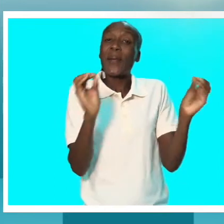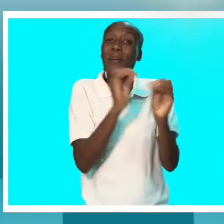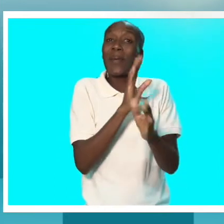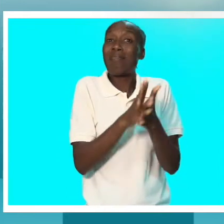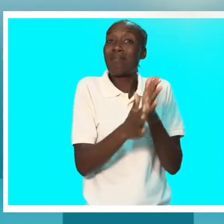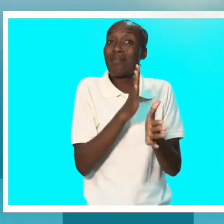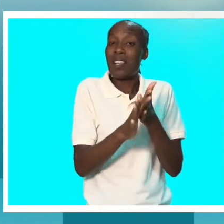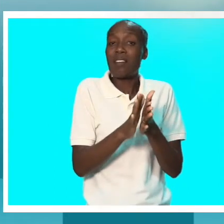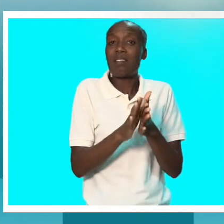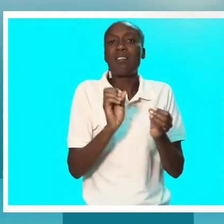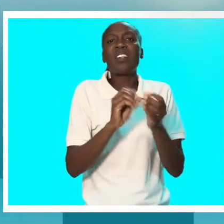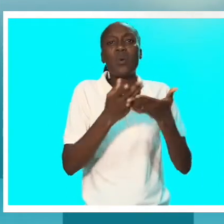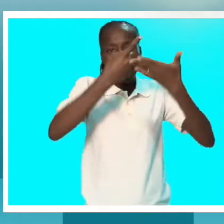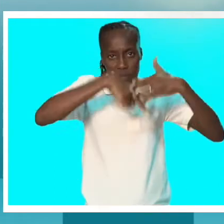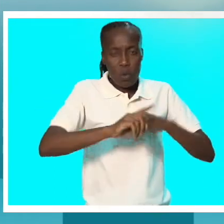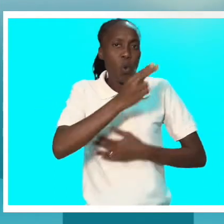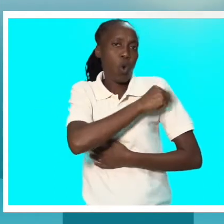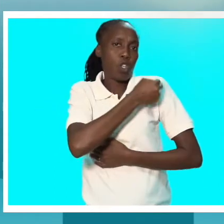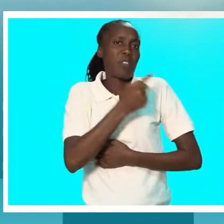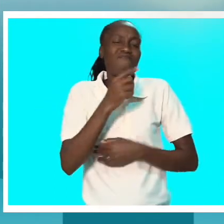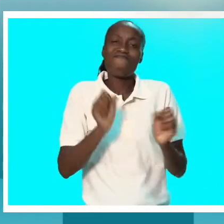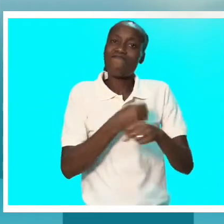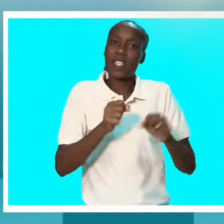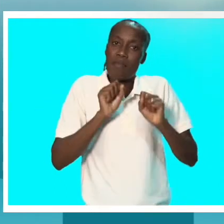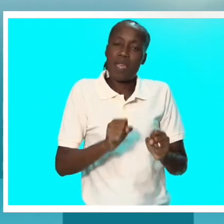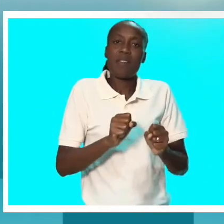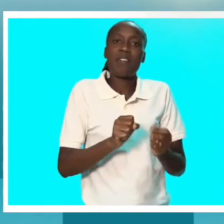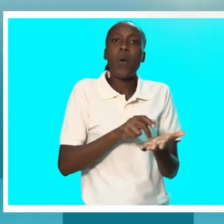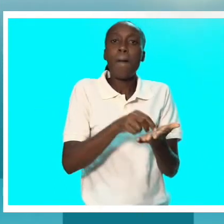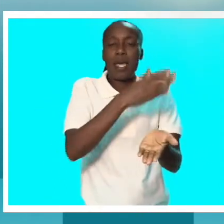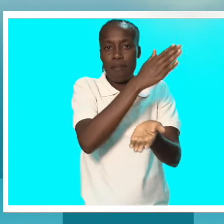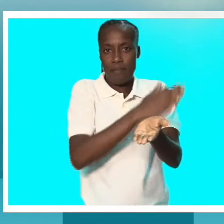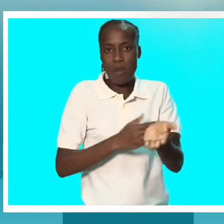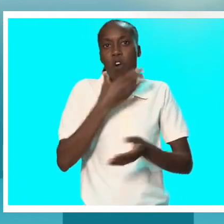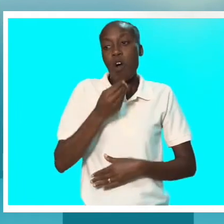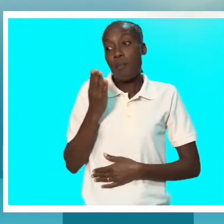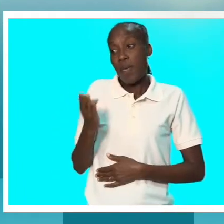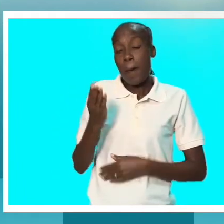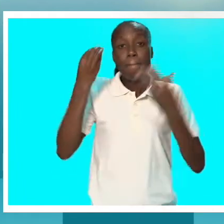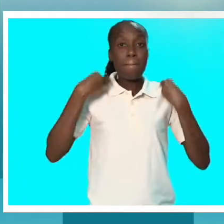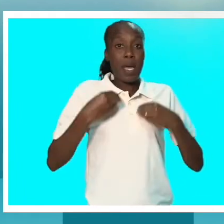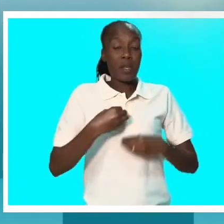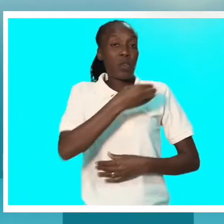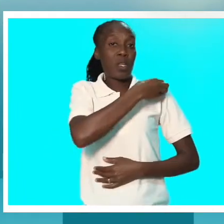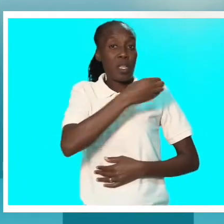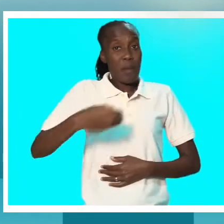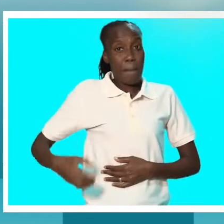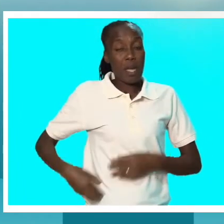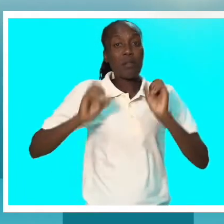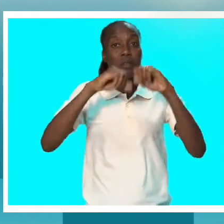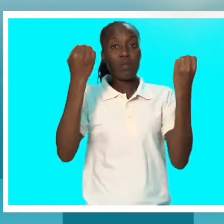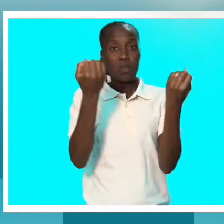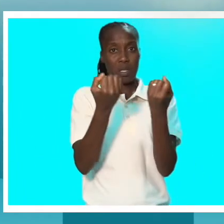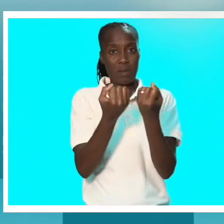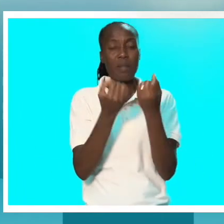sarava e a solução foi me apontar a perna. Armindo Tiago, médico e presidente da